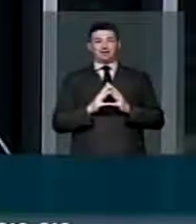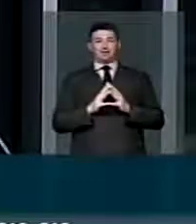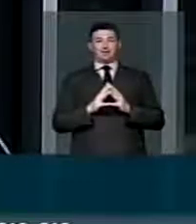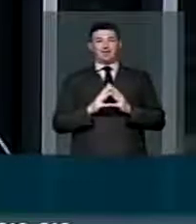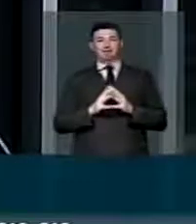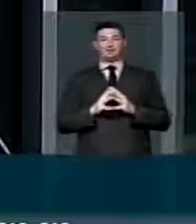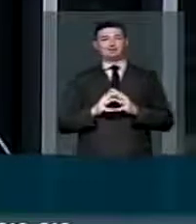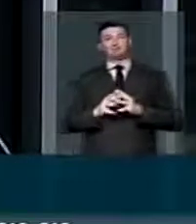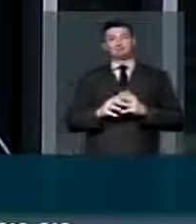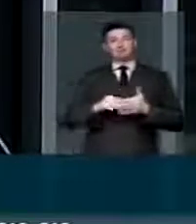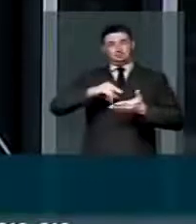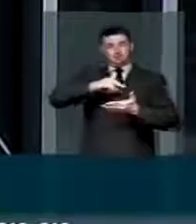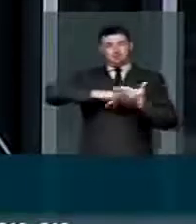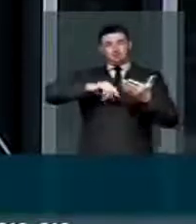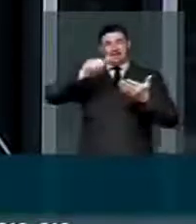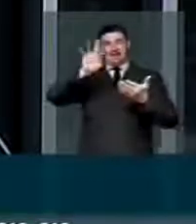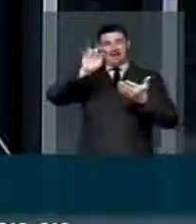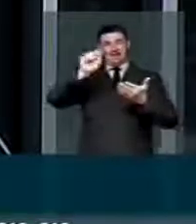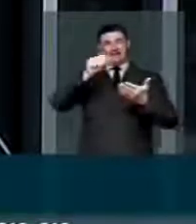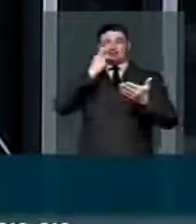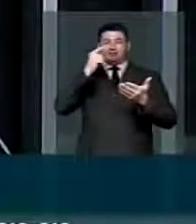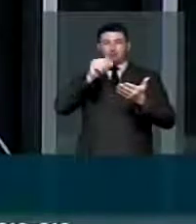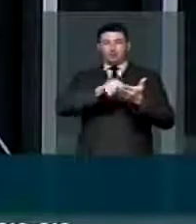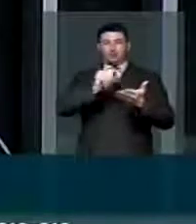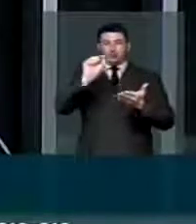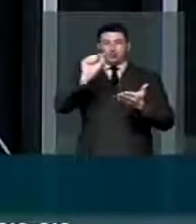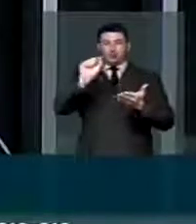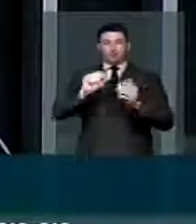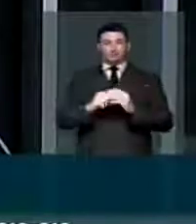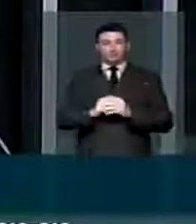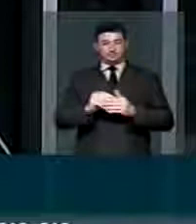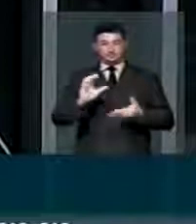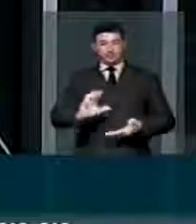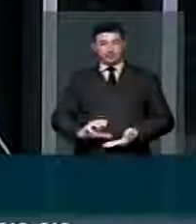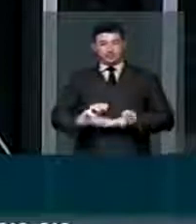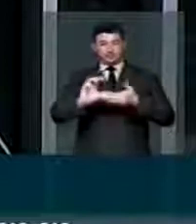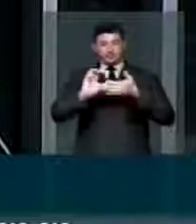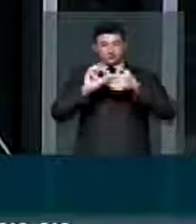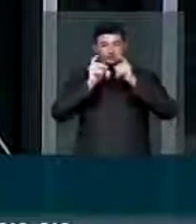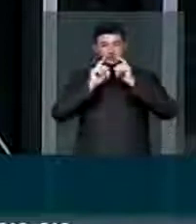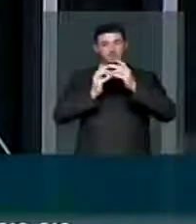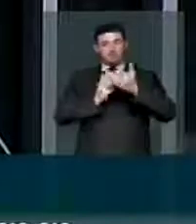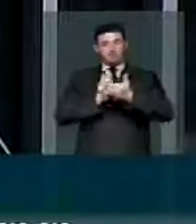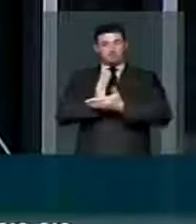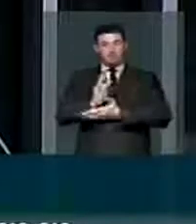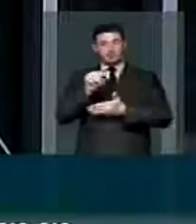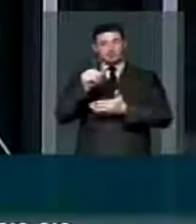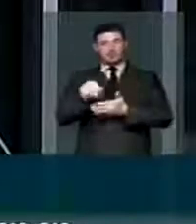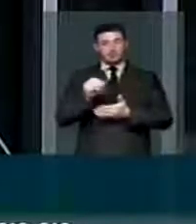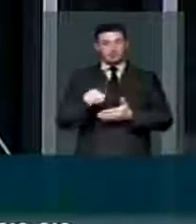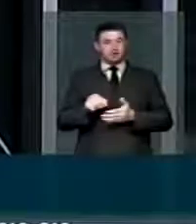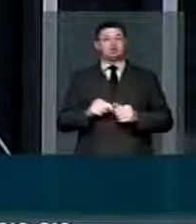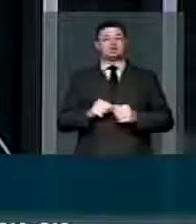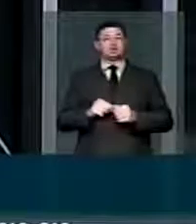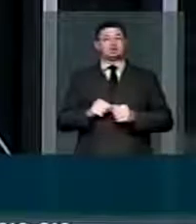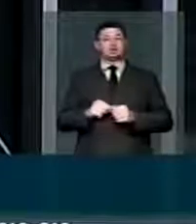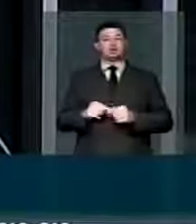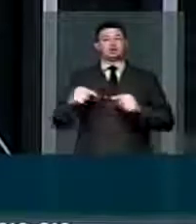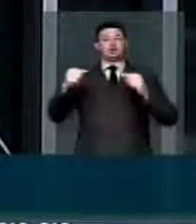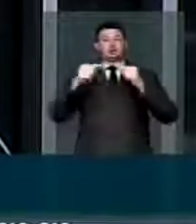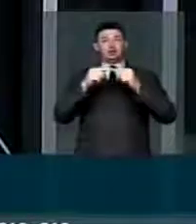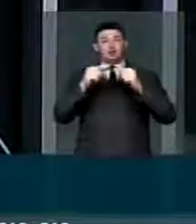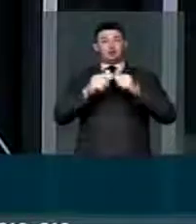na ata está dito que o Conselho de Administração aprovou a operação nos termos